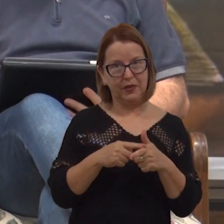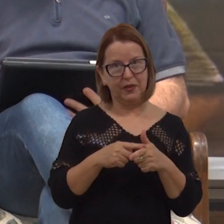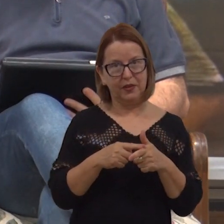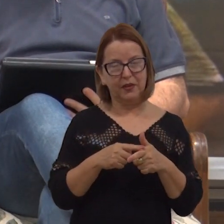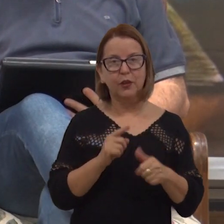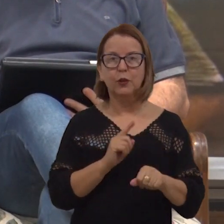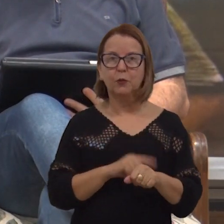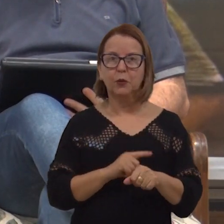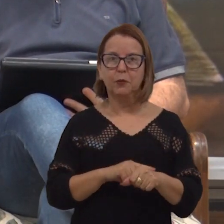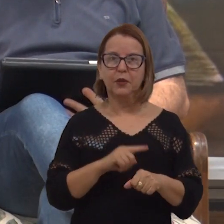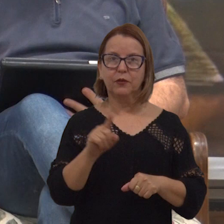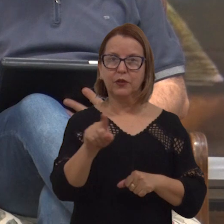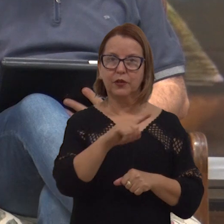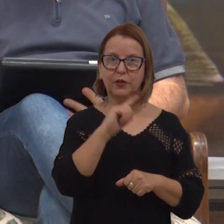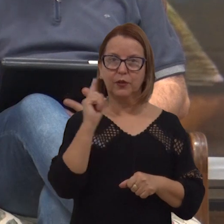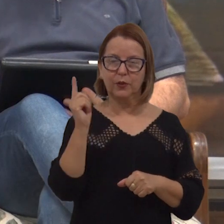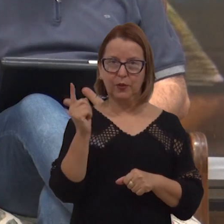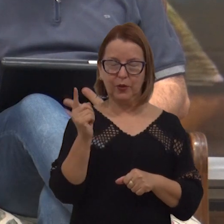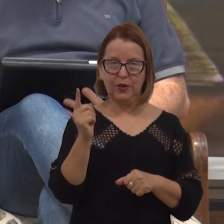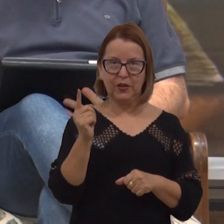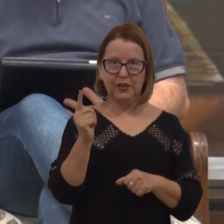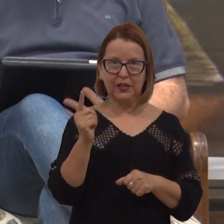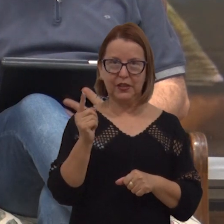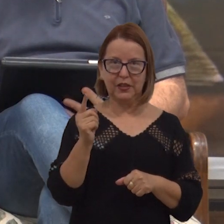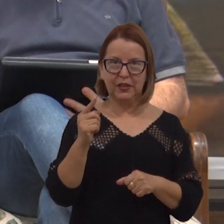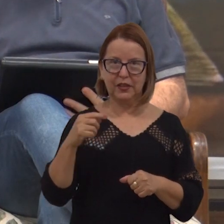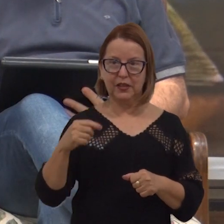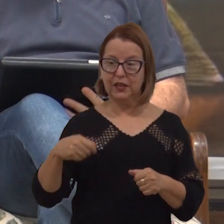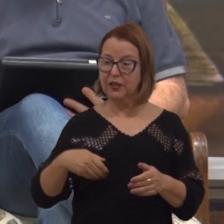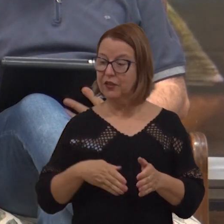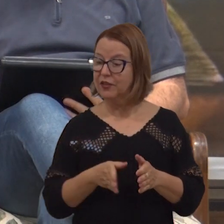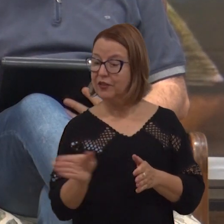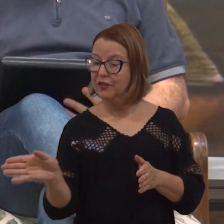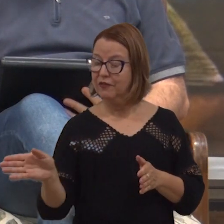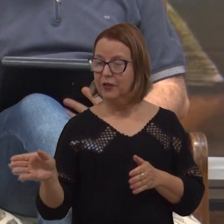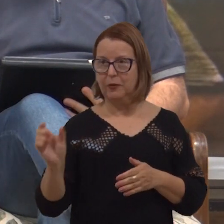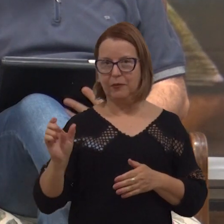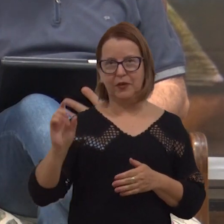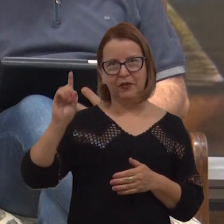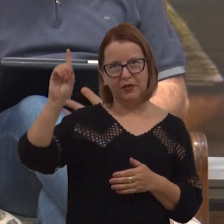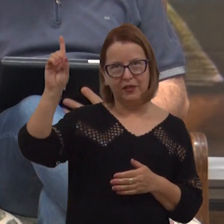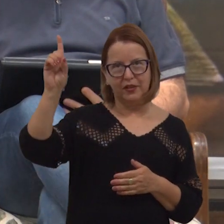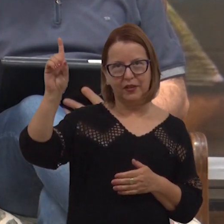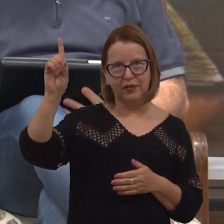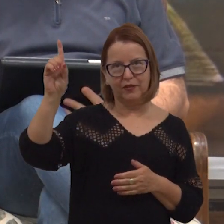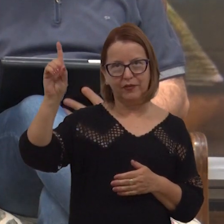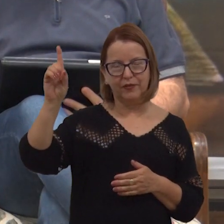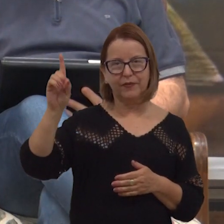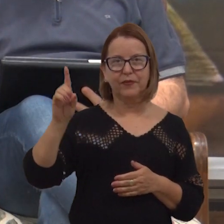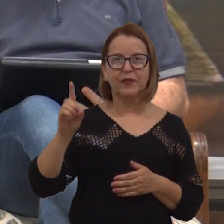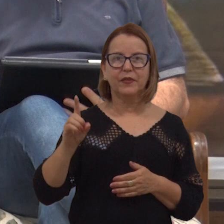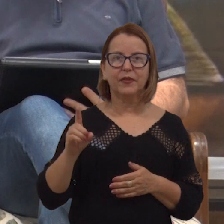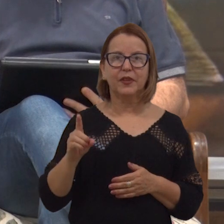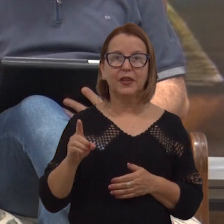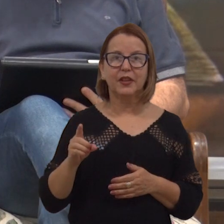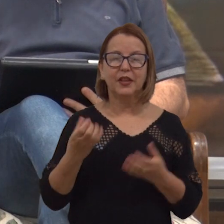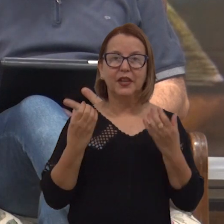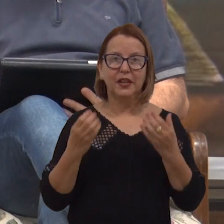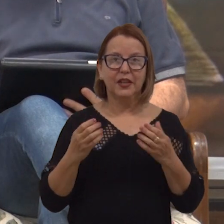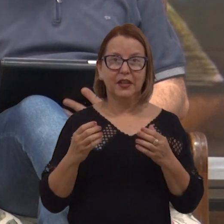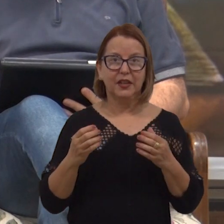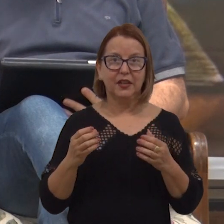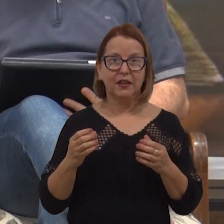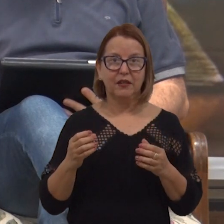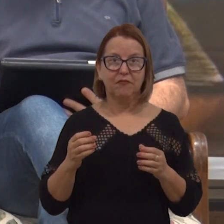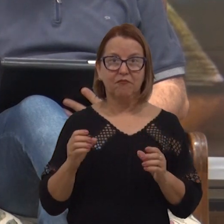nós tiramos o foco ou desviamos da palavra de Deus e a gente quer